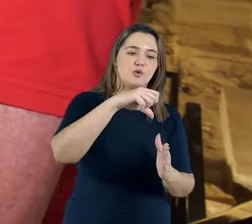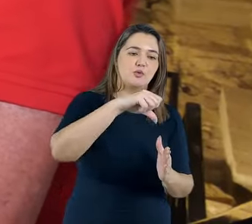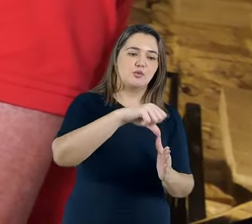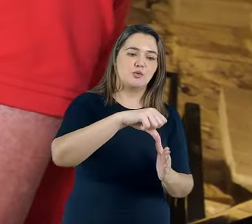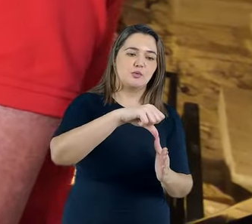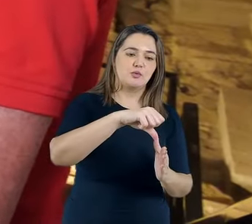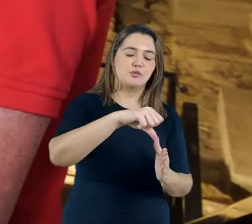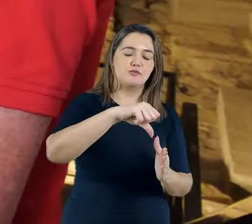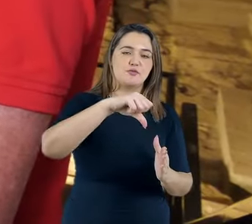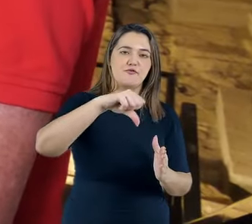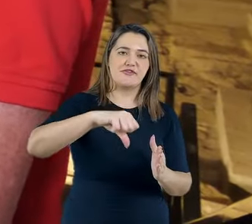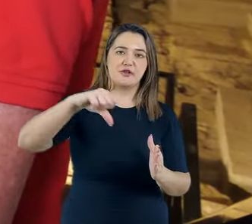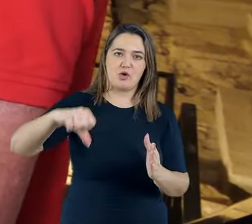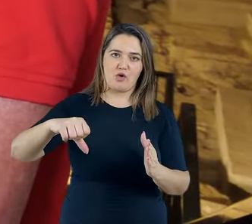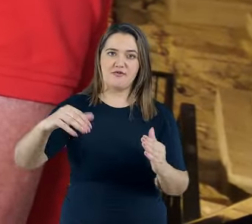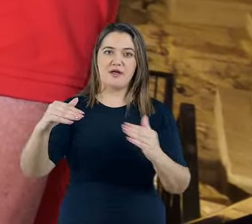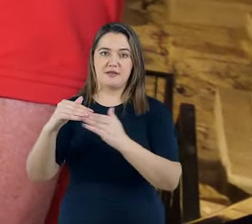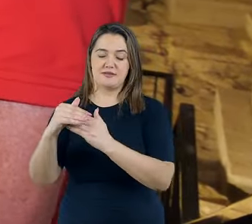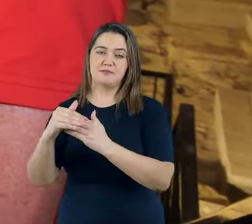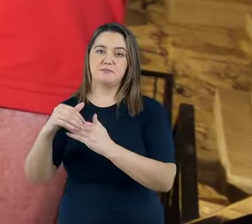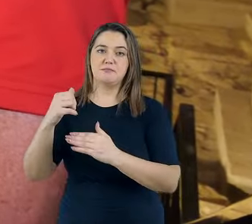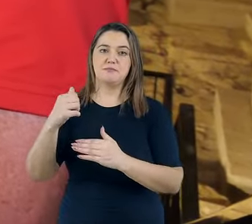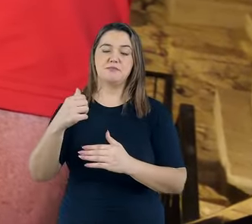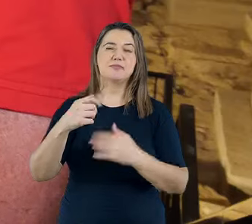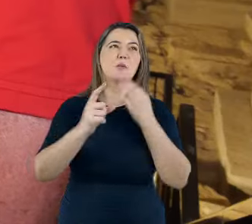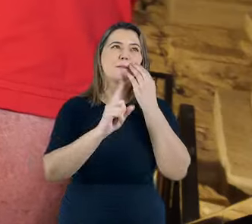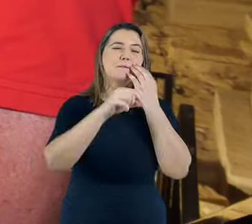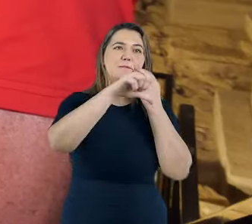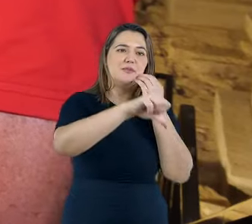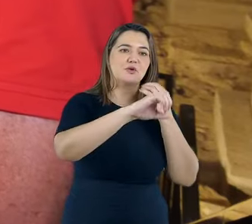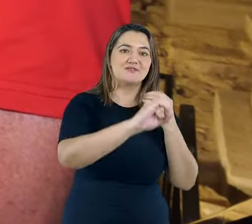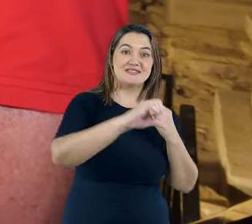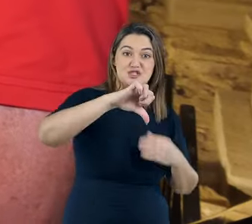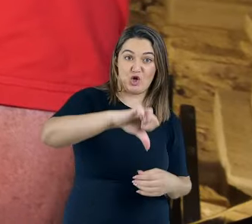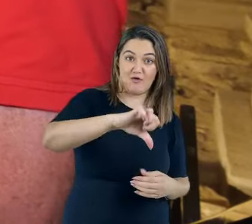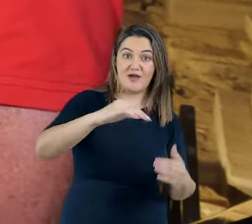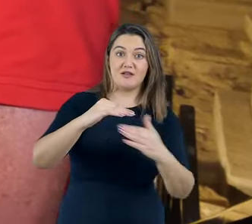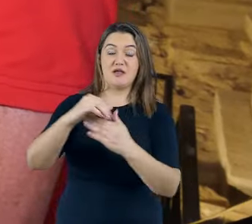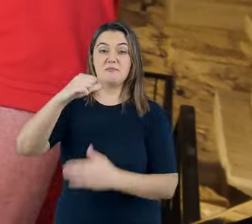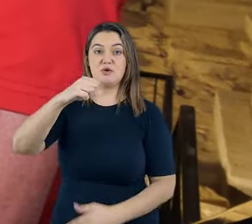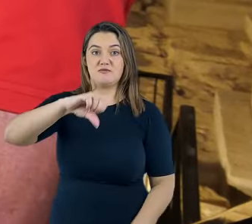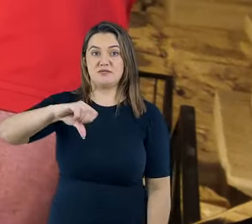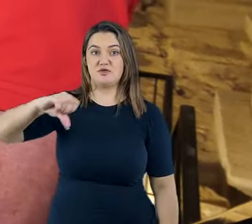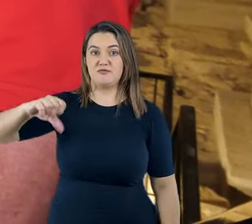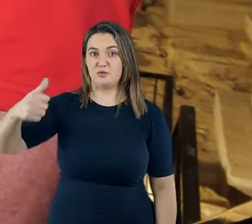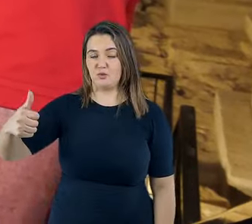até 1291, só que Jerusalém vai cair novamente